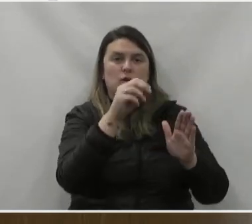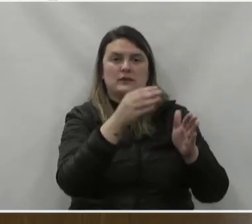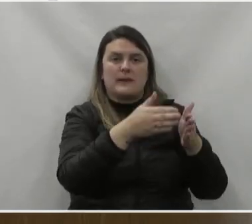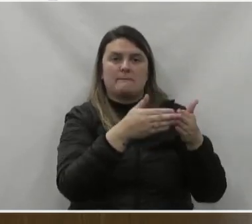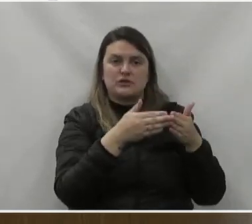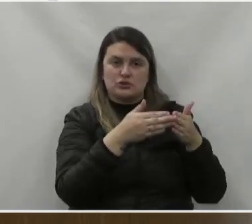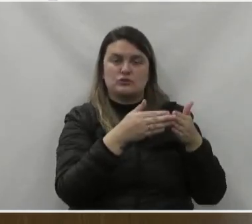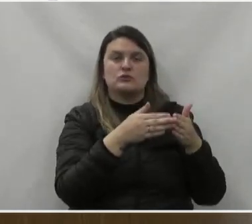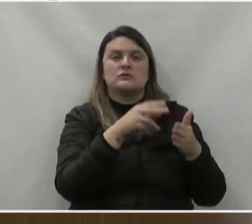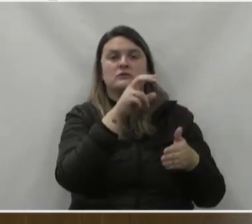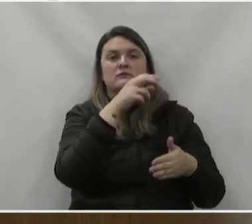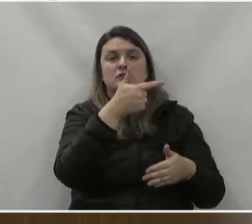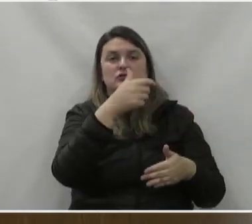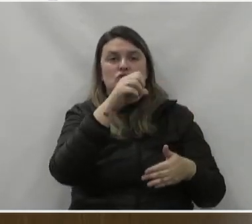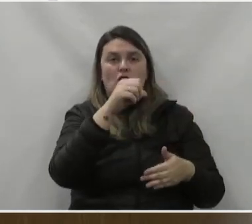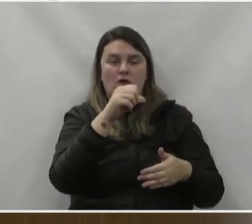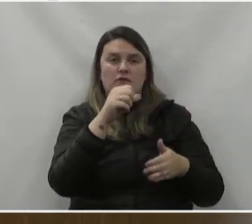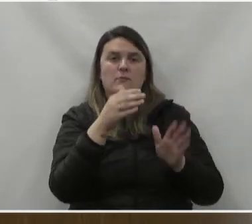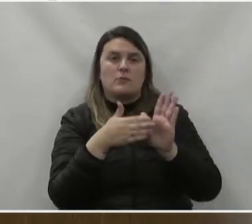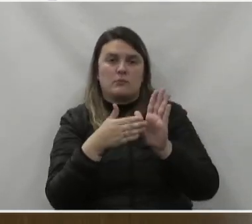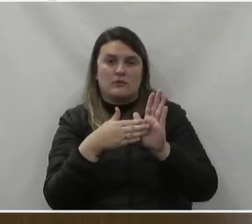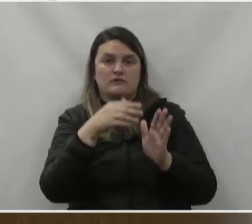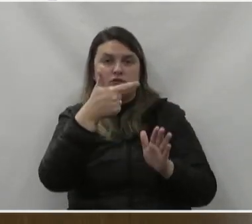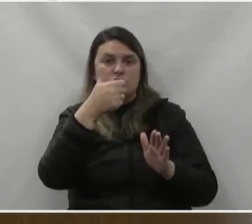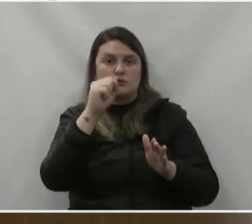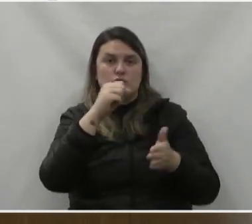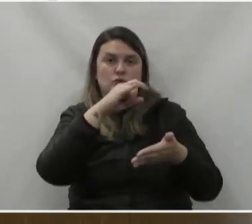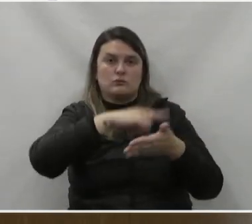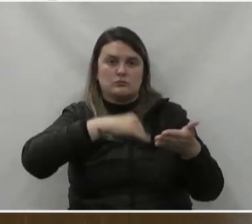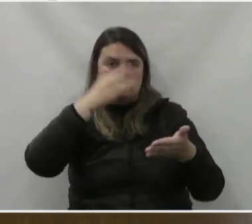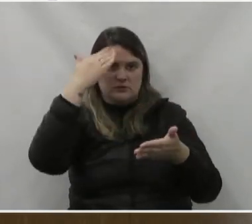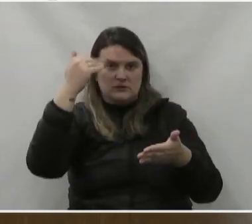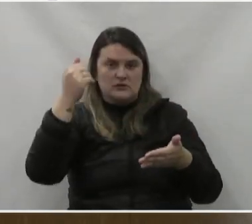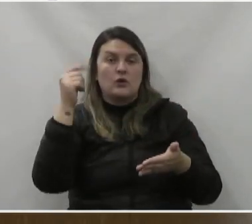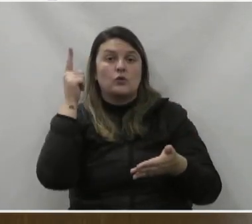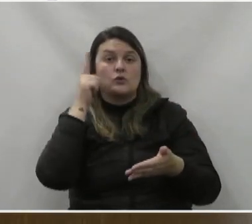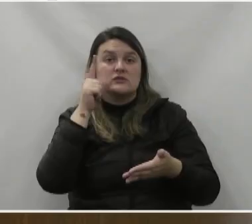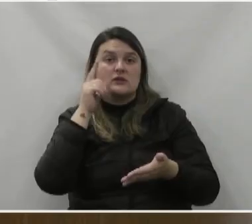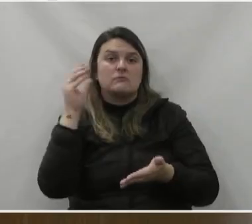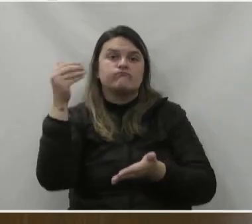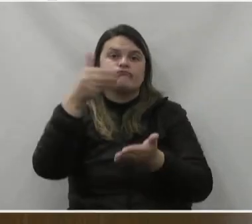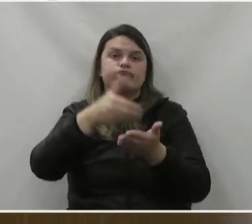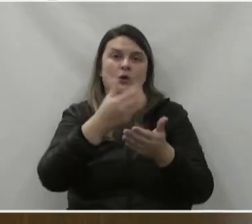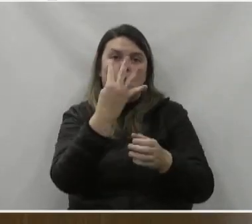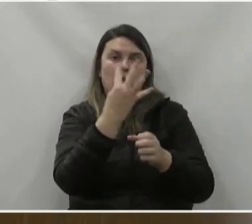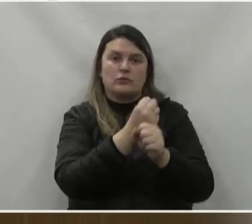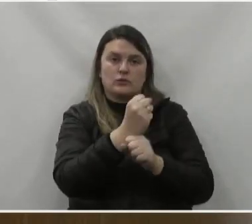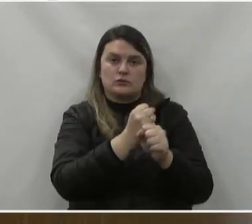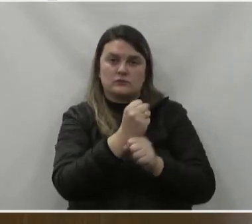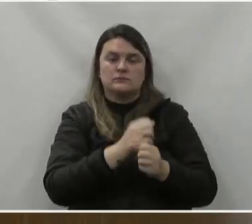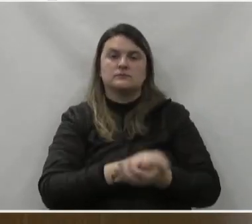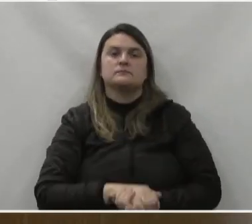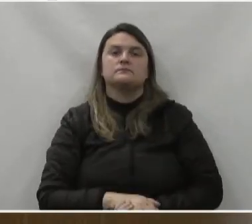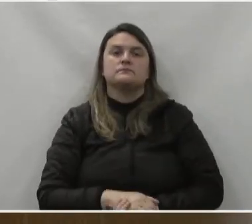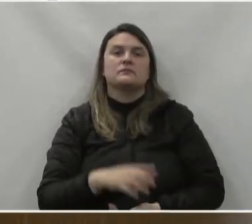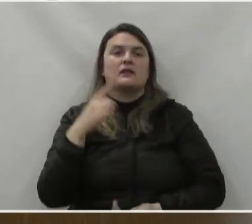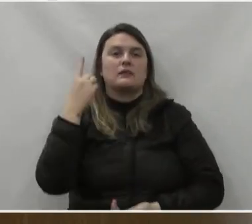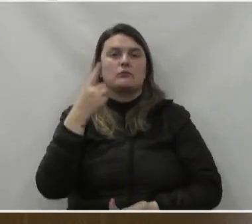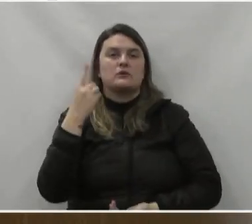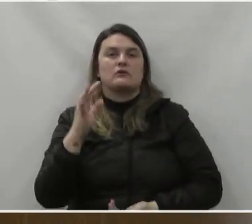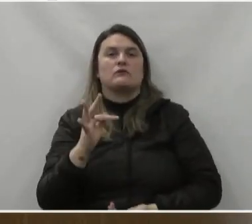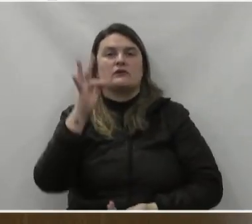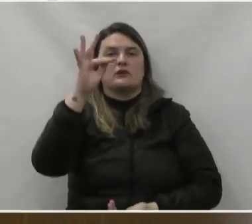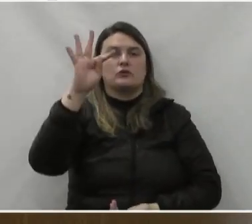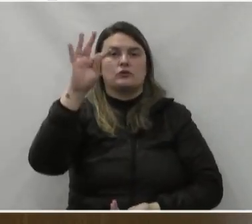indicações, 29 requerimentos, 28 moções, recurso conquistado, então, né, nesses 4 anos e 7 meses, através do deputado federal